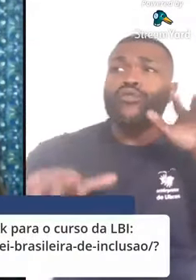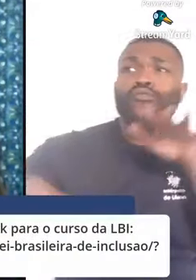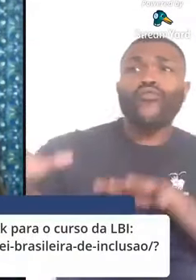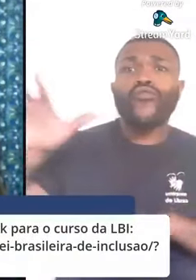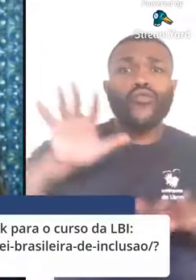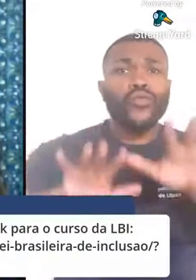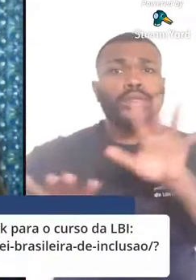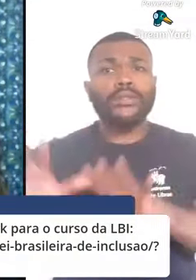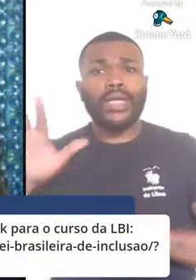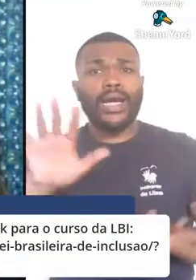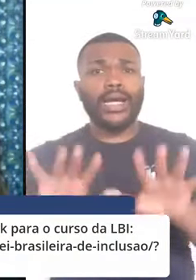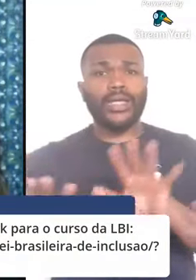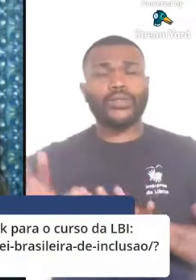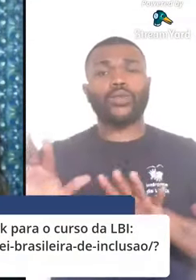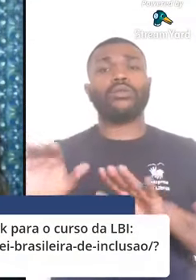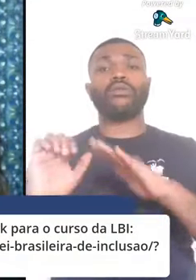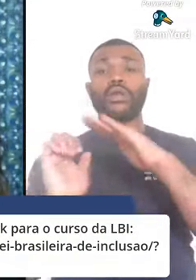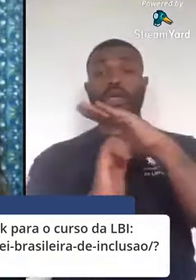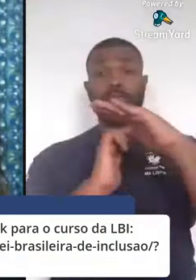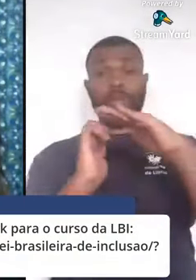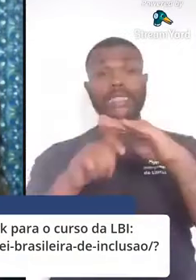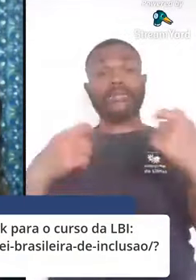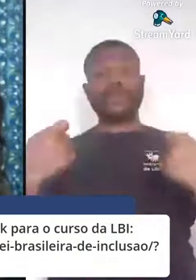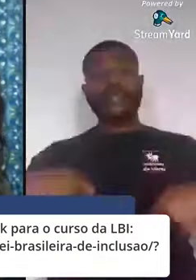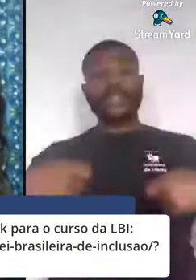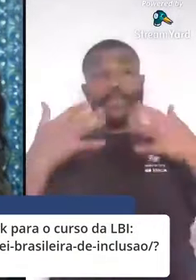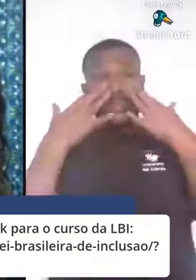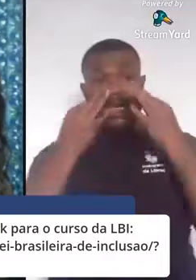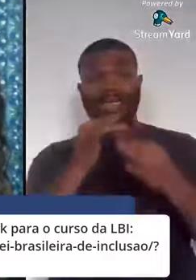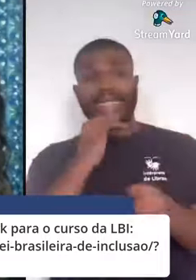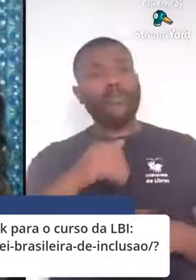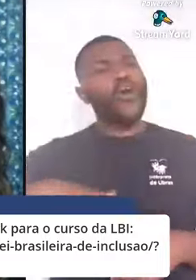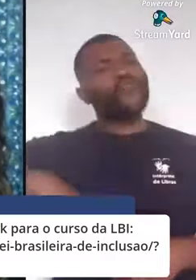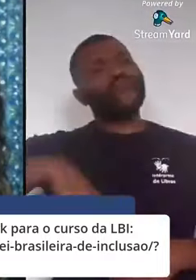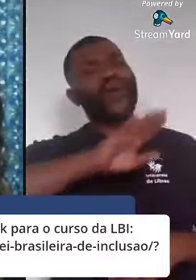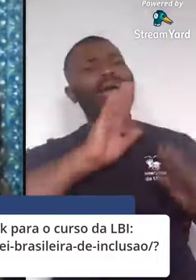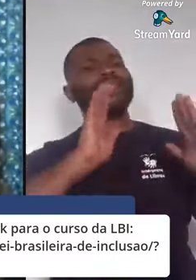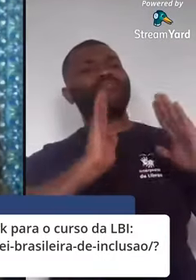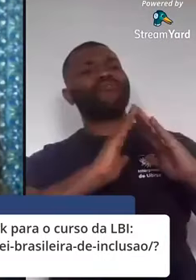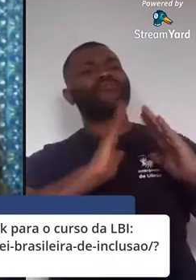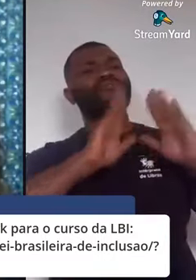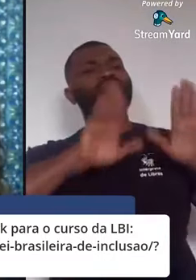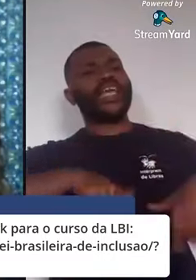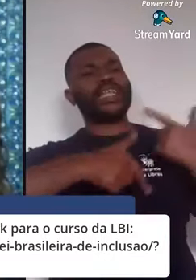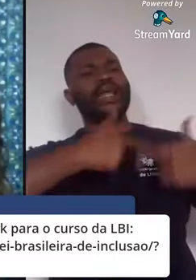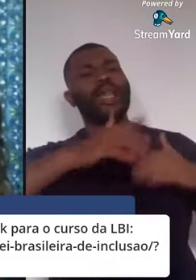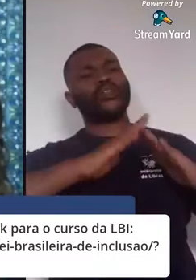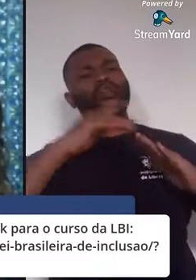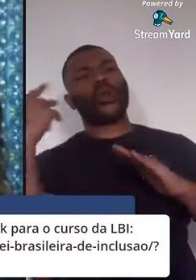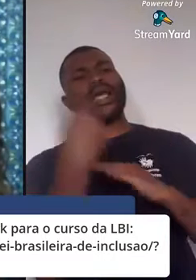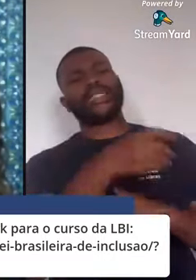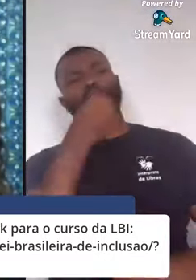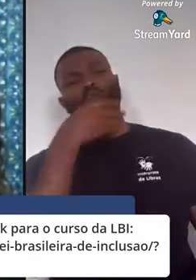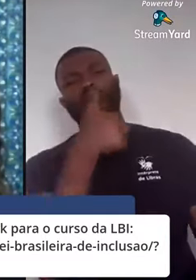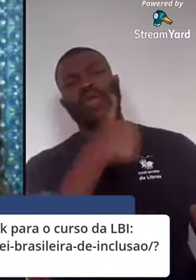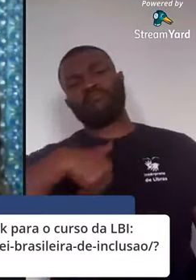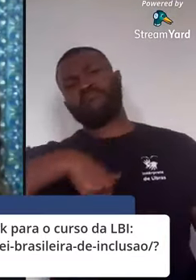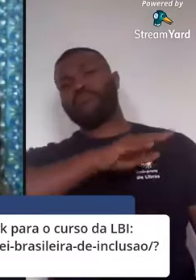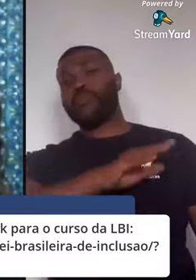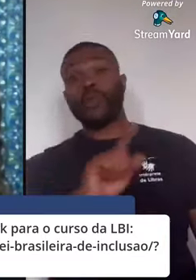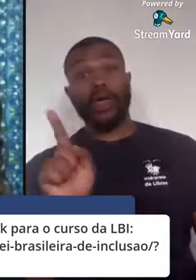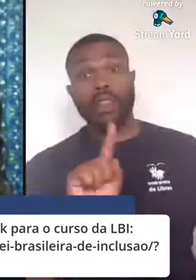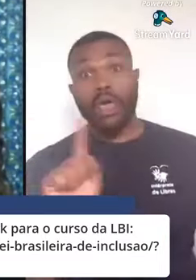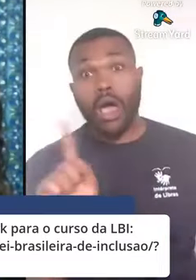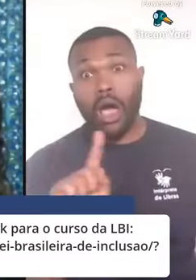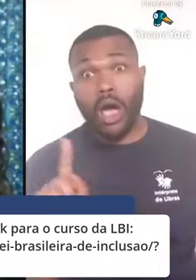Então, as empresas têm que ter esse olhar também, não basta dizer para a pessoa, vai trabalhar de casa e tudo bem, né? E eu acho que um receio muito grande